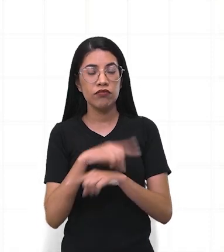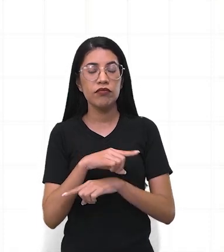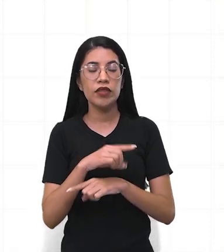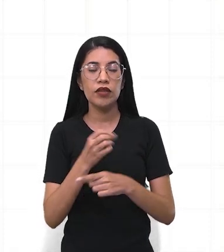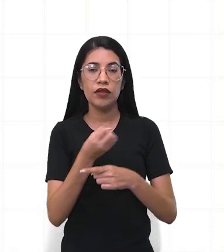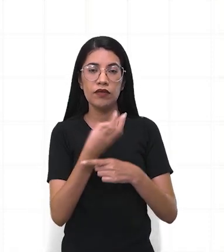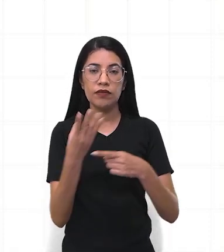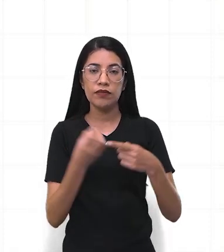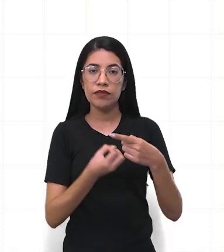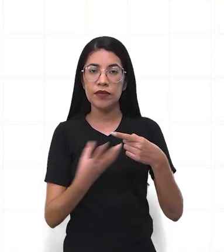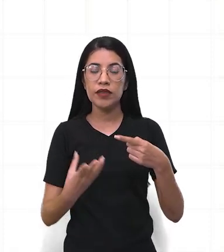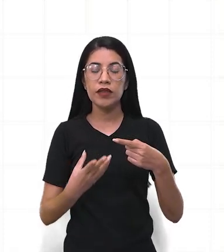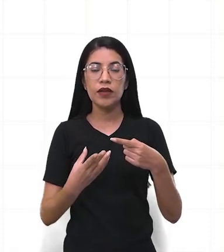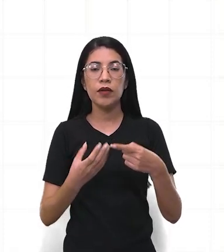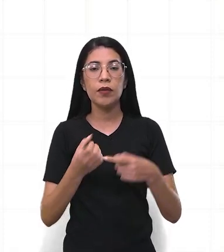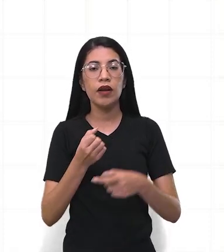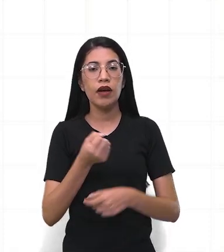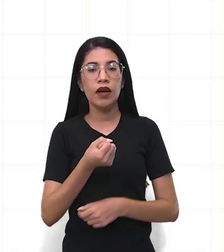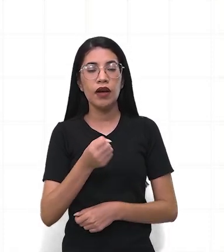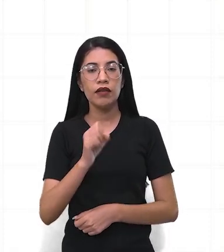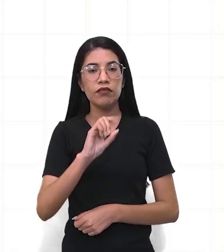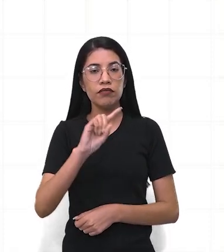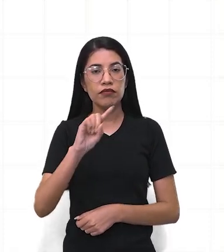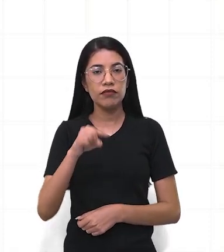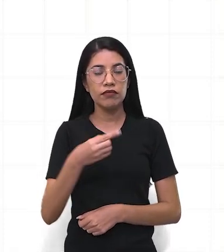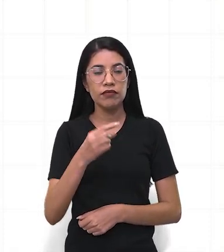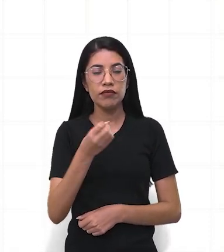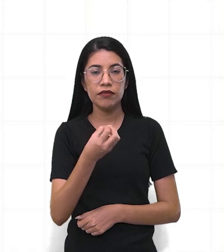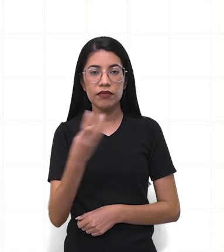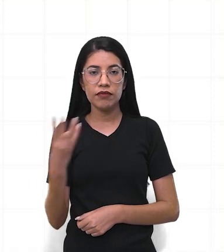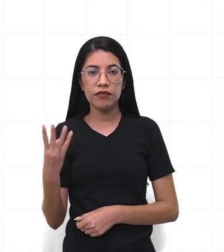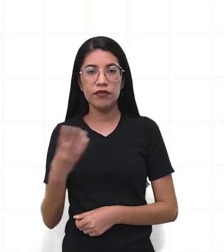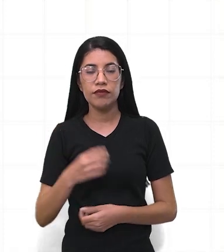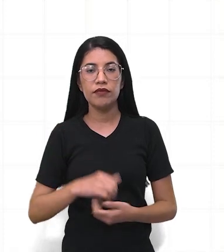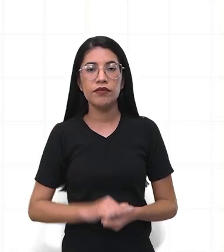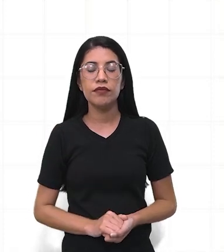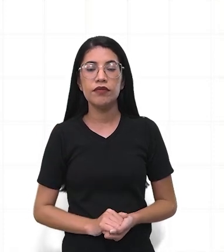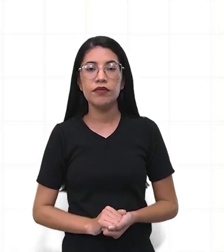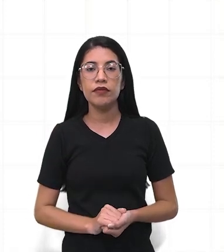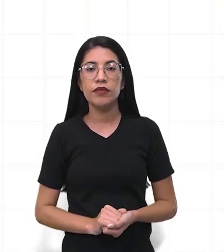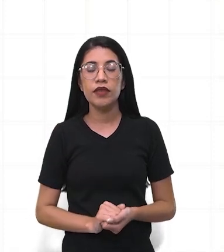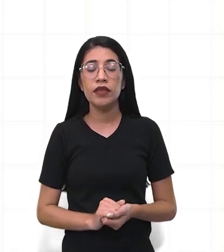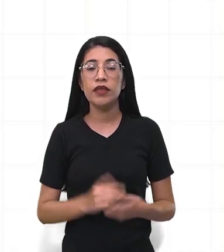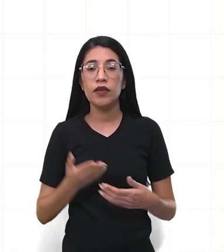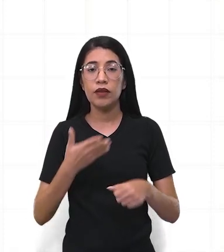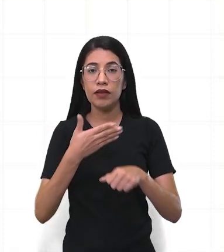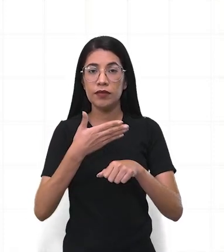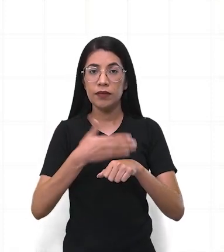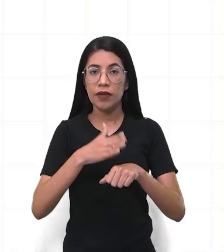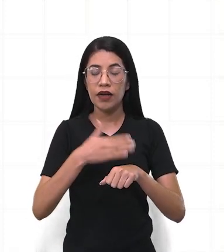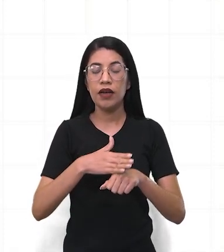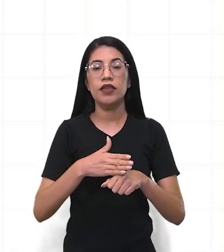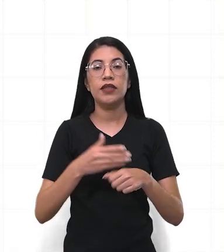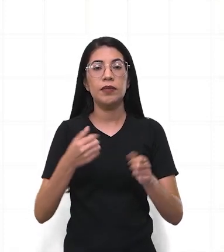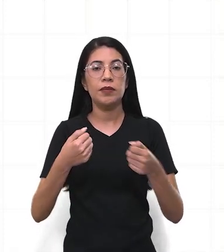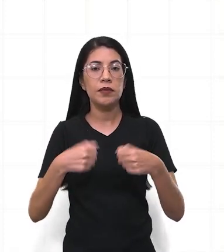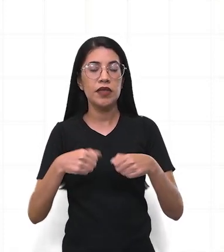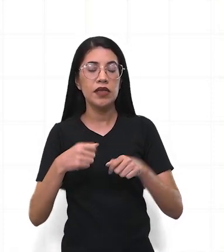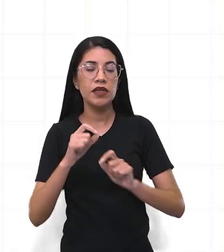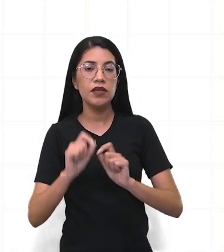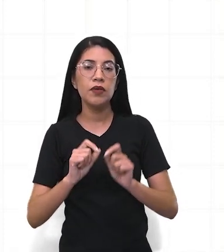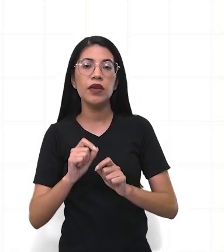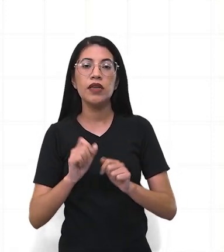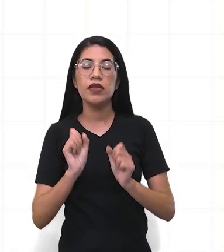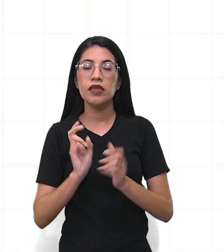de fração, né, para número decimal. Ok? Então, durante os exercícios, a gente vai precisar fazer